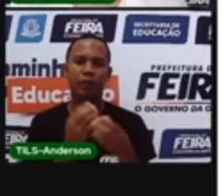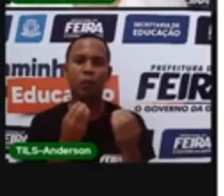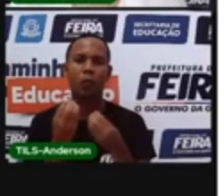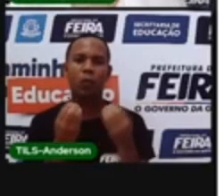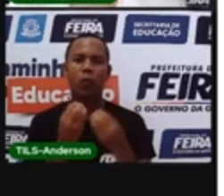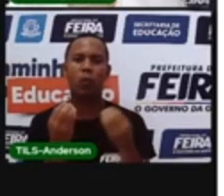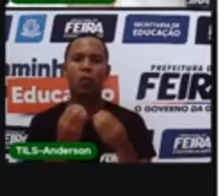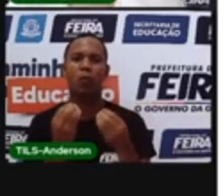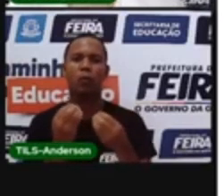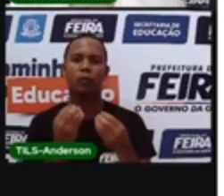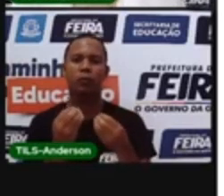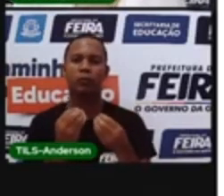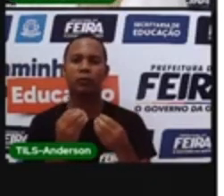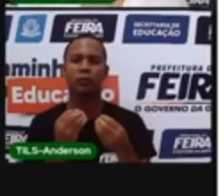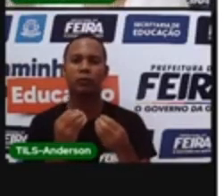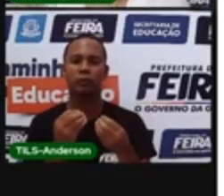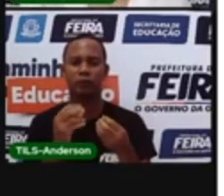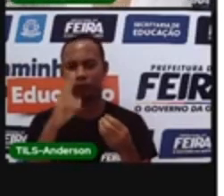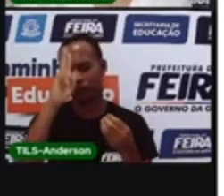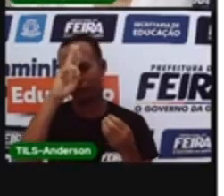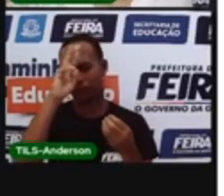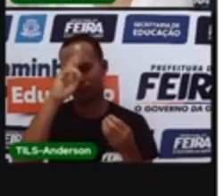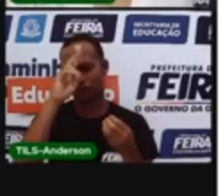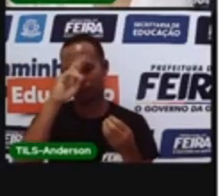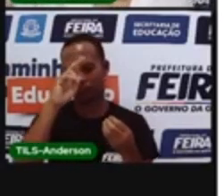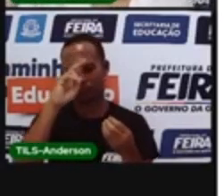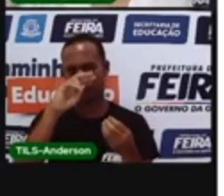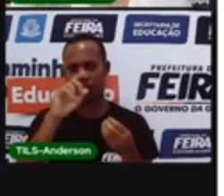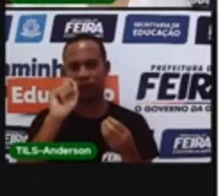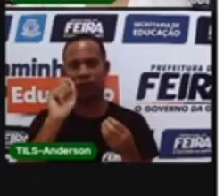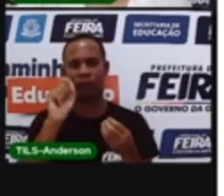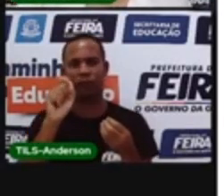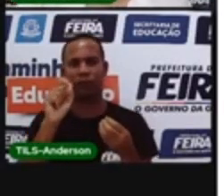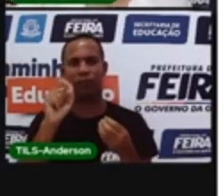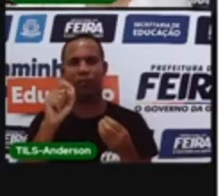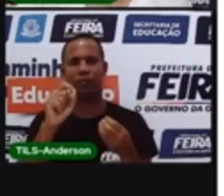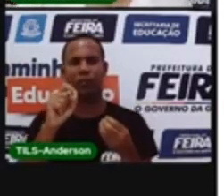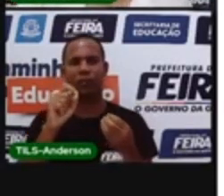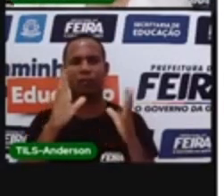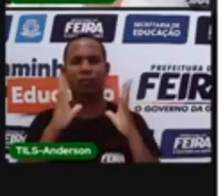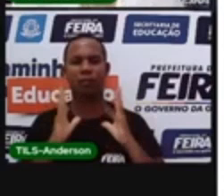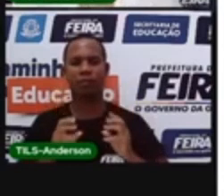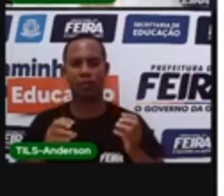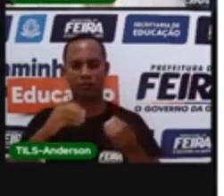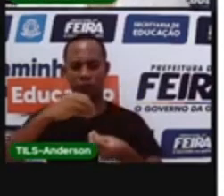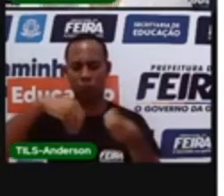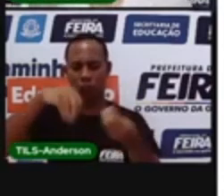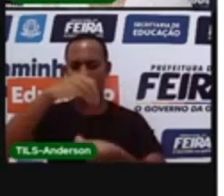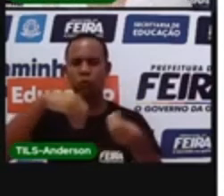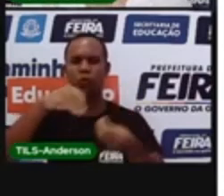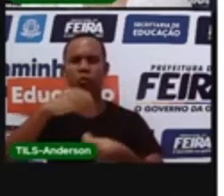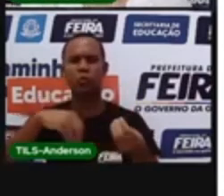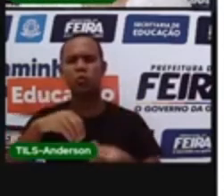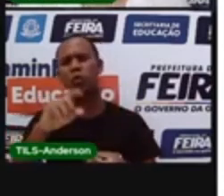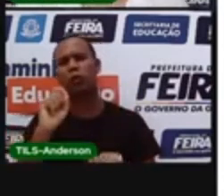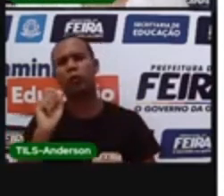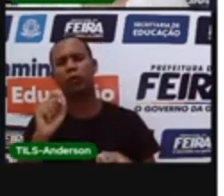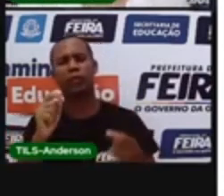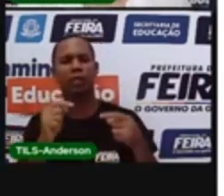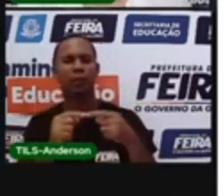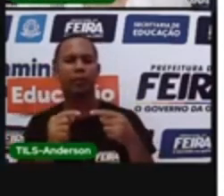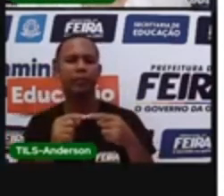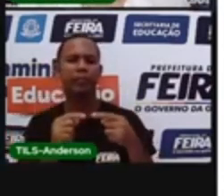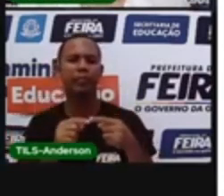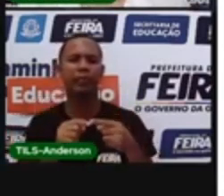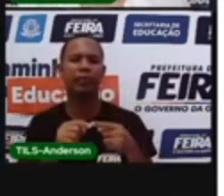Saneamento básico, né? O que que... Lembra que a Pró falou em uma aula, mentira, aula de ontem, não tem nem tanto tempo assim, que a Pró falou para